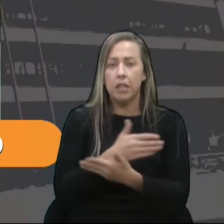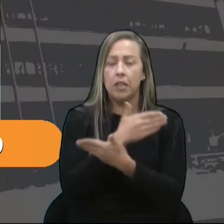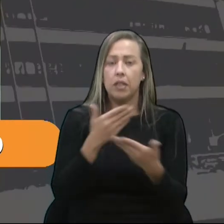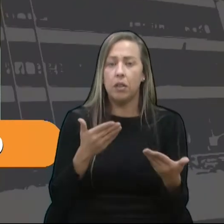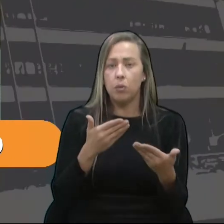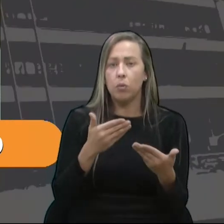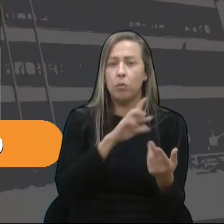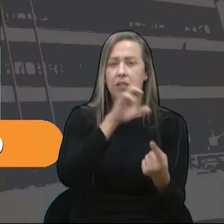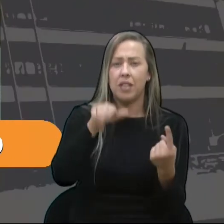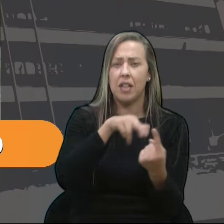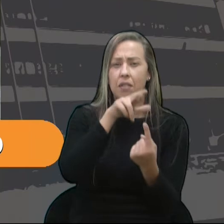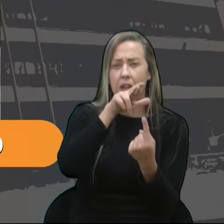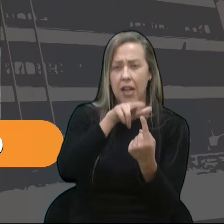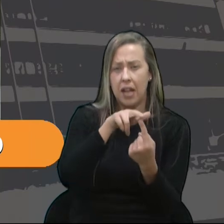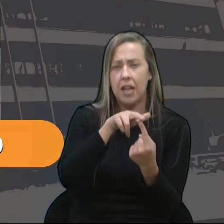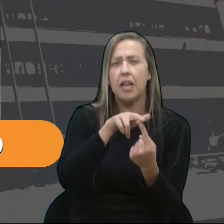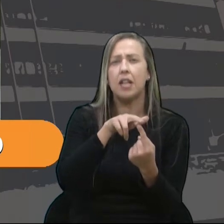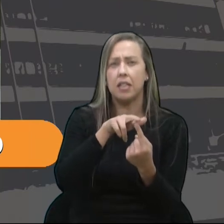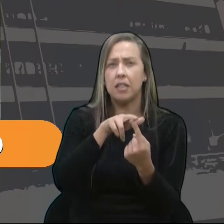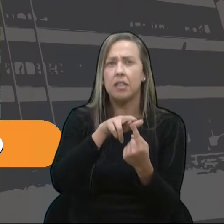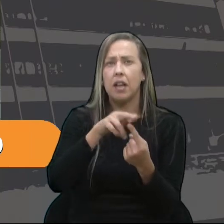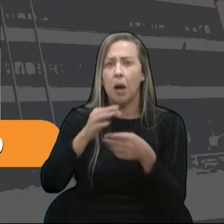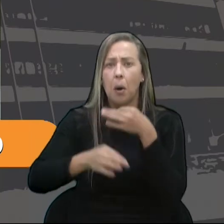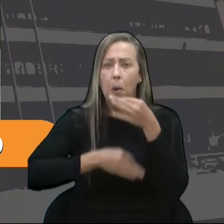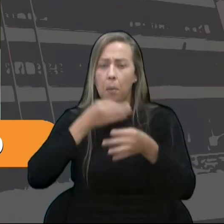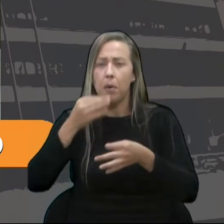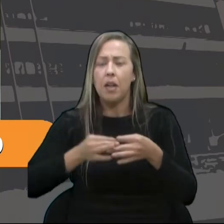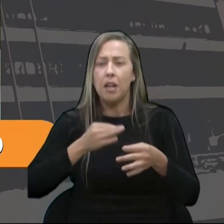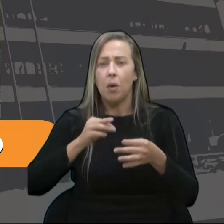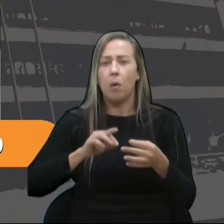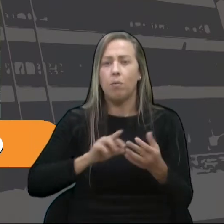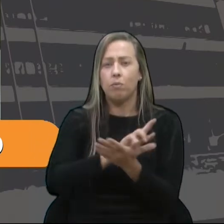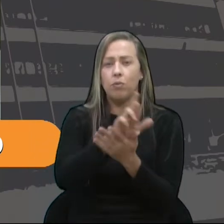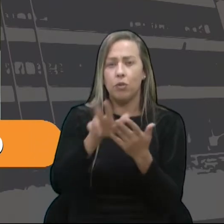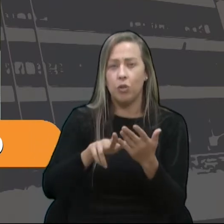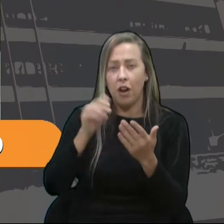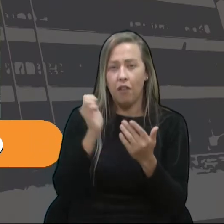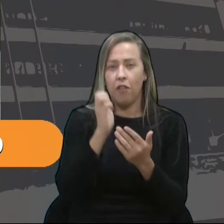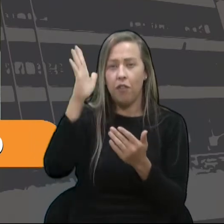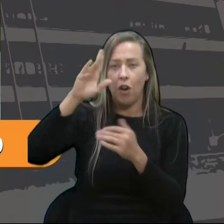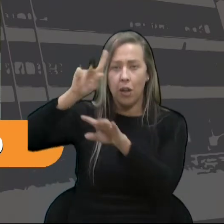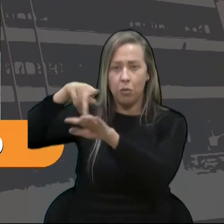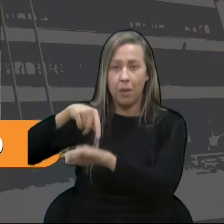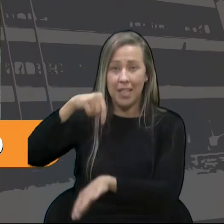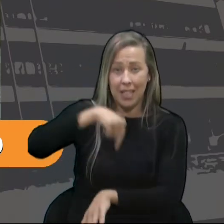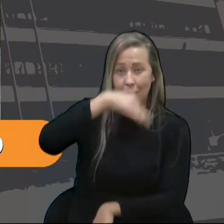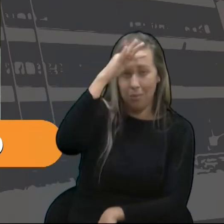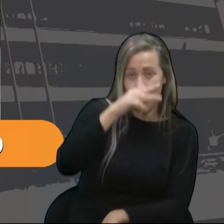fez referência a esse posicionamento dos diplomatas estrangeiros aqui no Brasil,